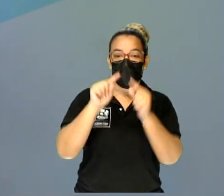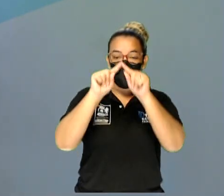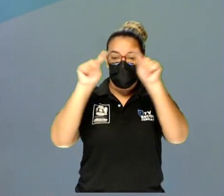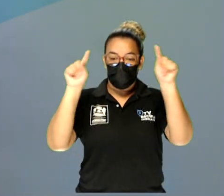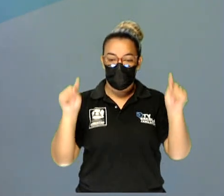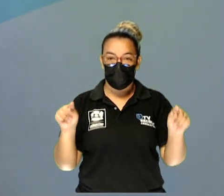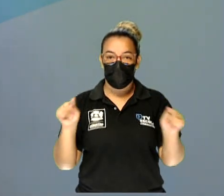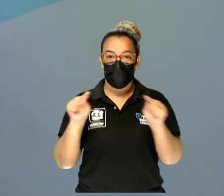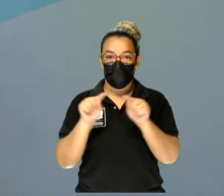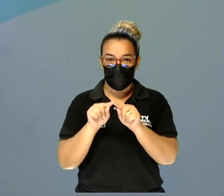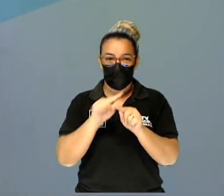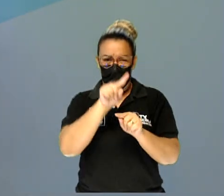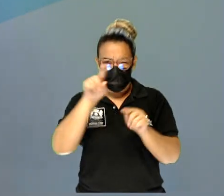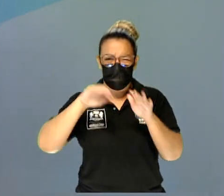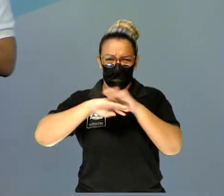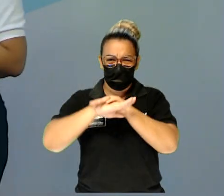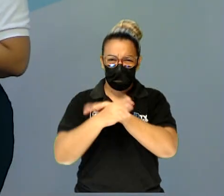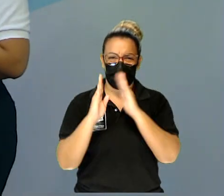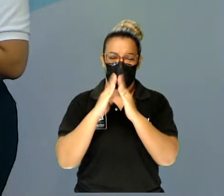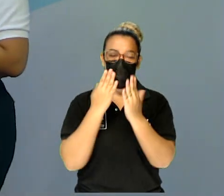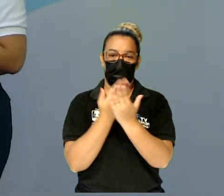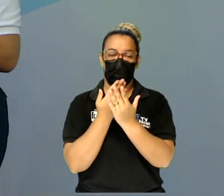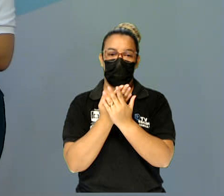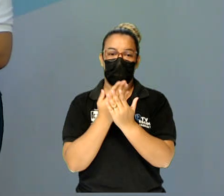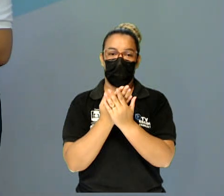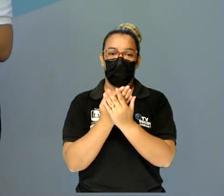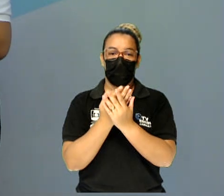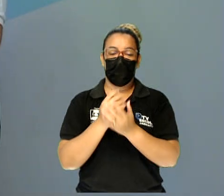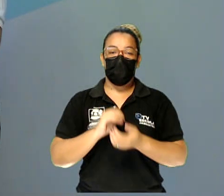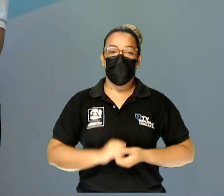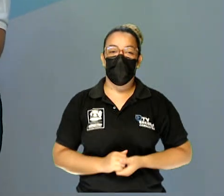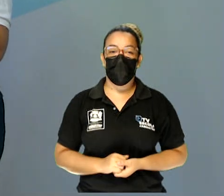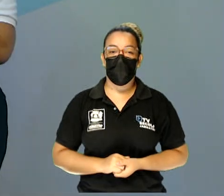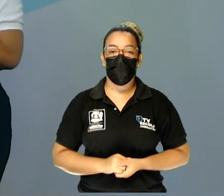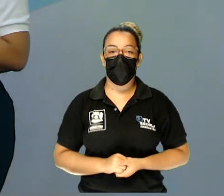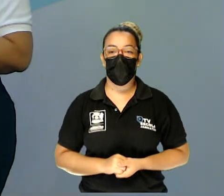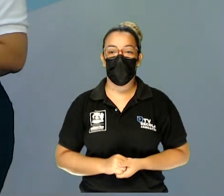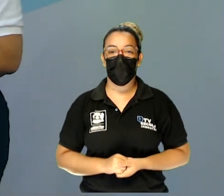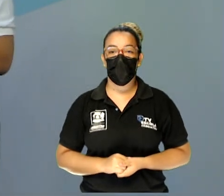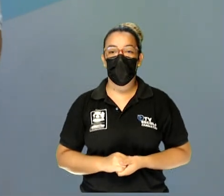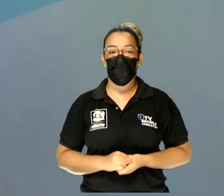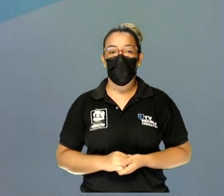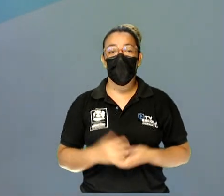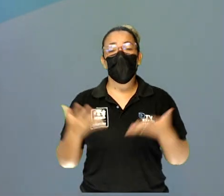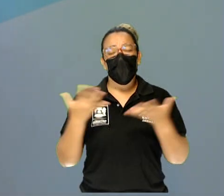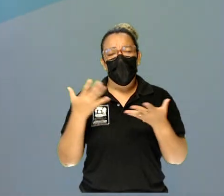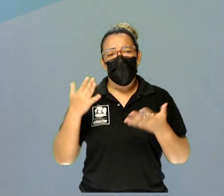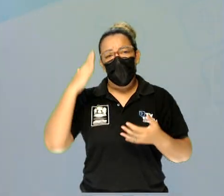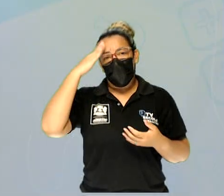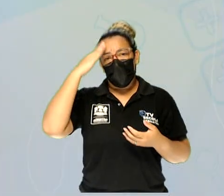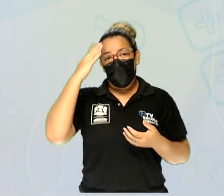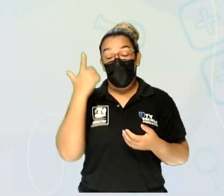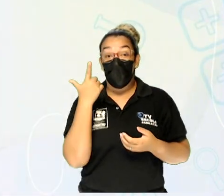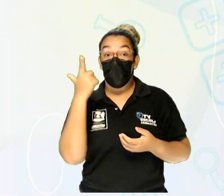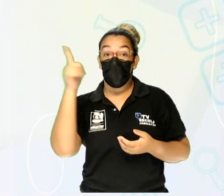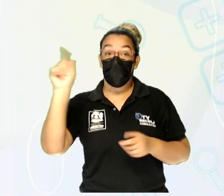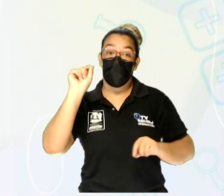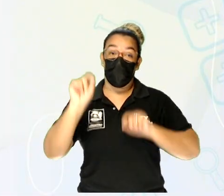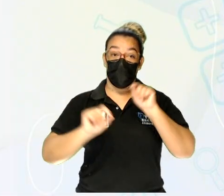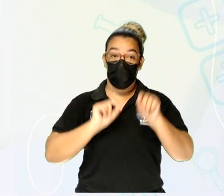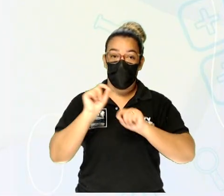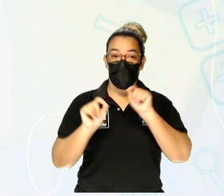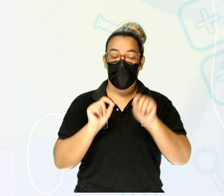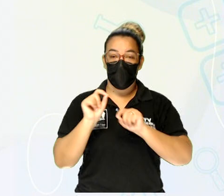faz muito na escola, não é isso? Vamos entender também que existem algumas propriedades da adição. A primeira